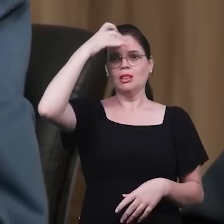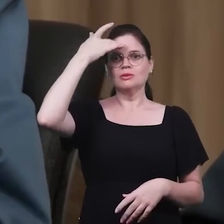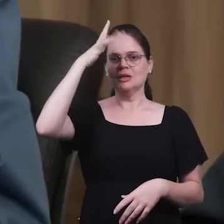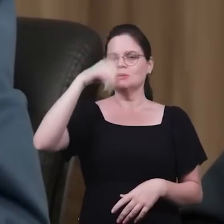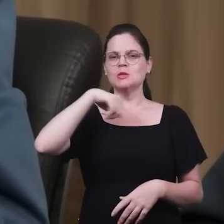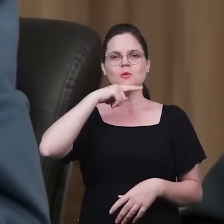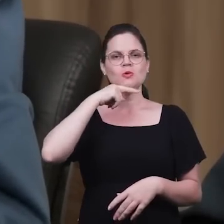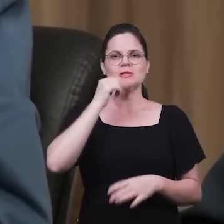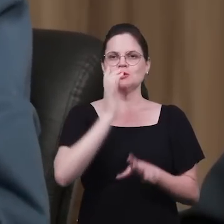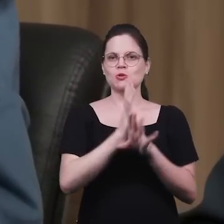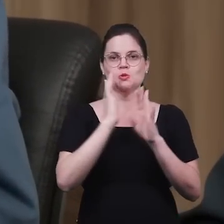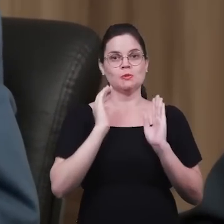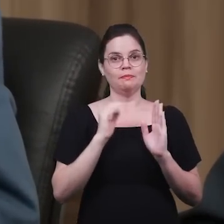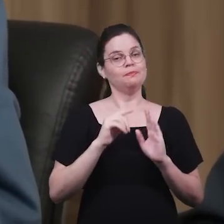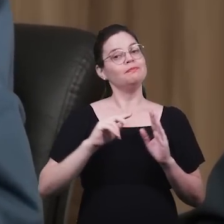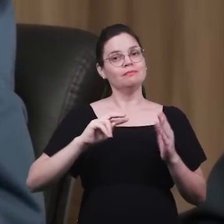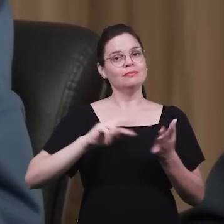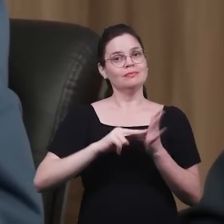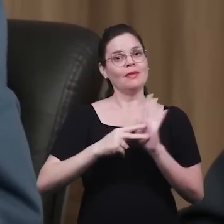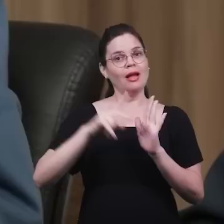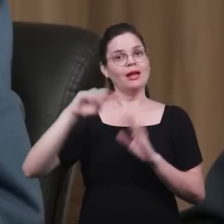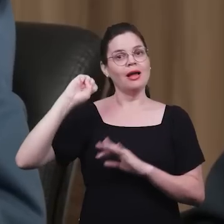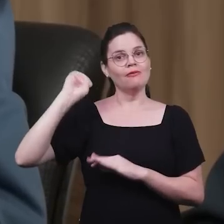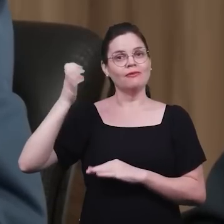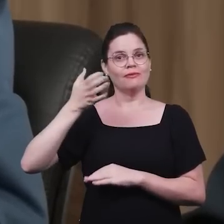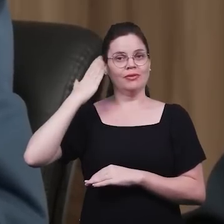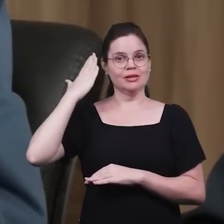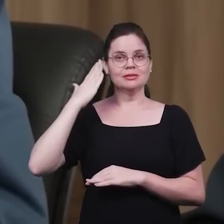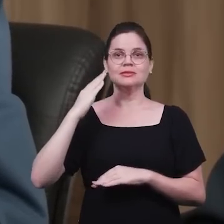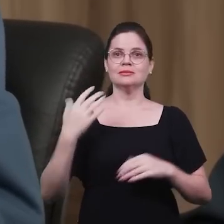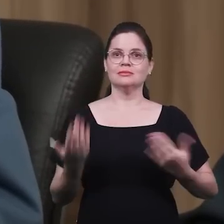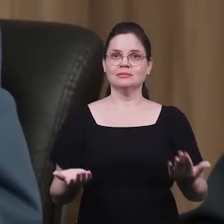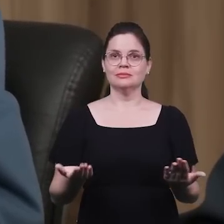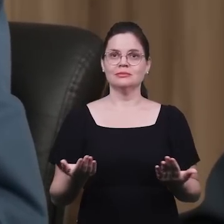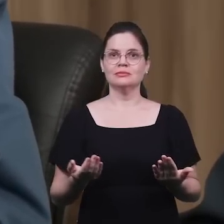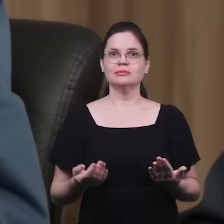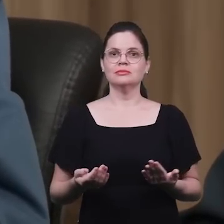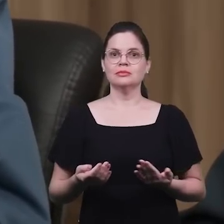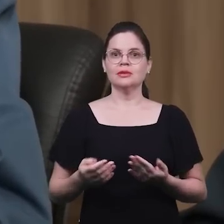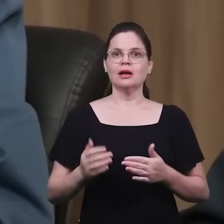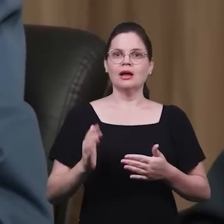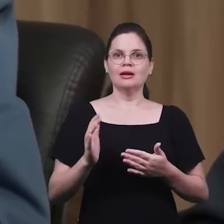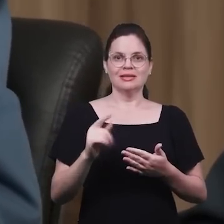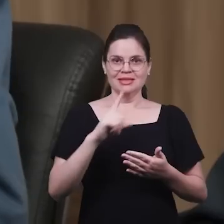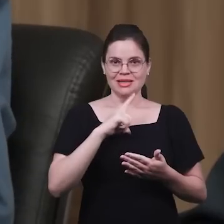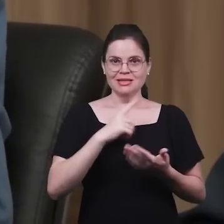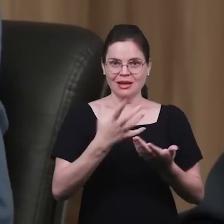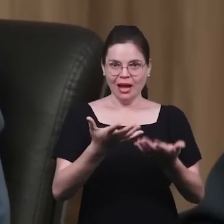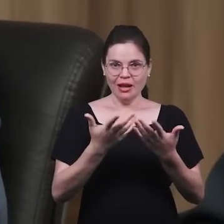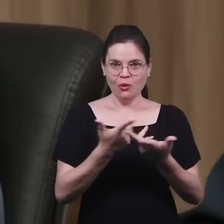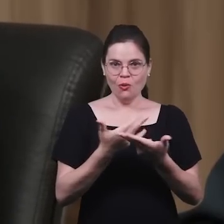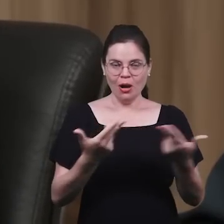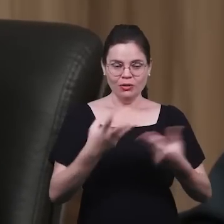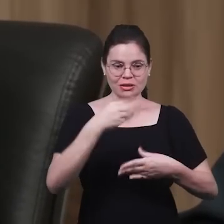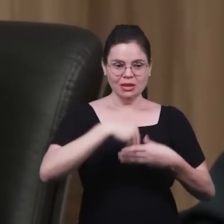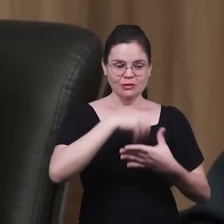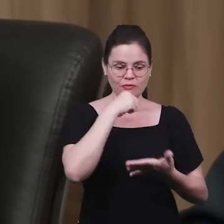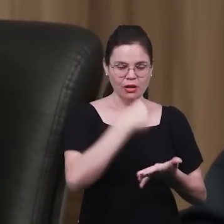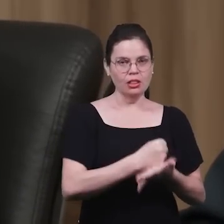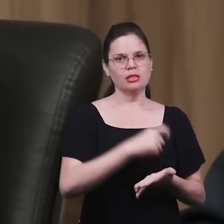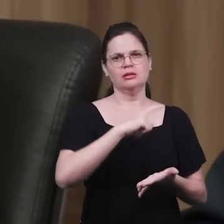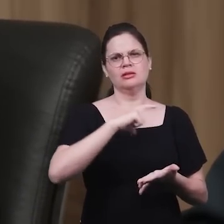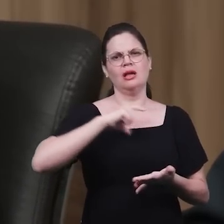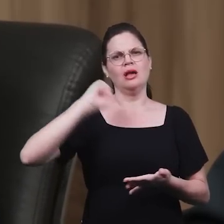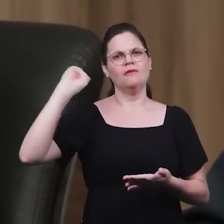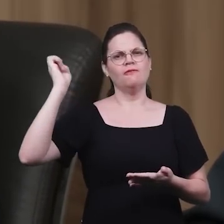As pessoas querem, né, tirar alguma coisa. O Velho Testamento está cheio de revelações, não seja